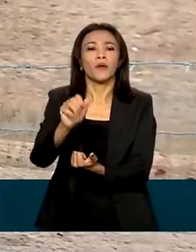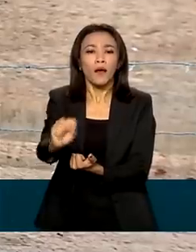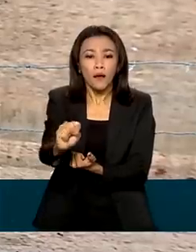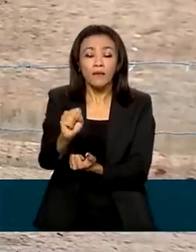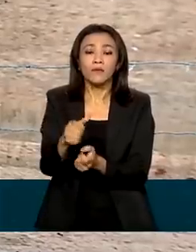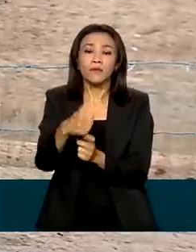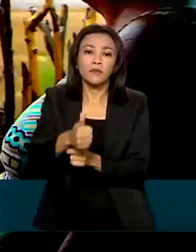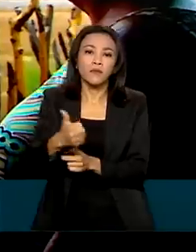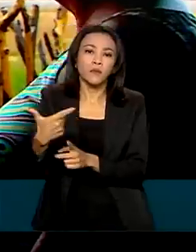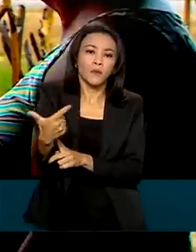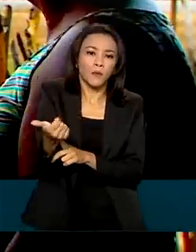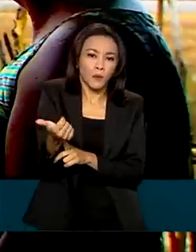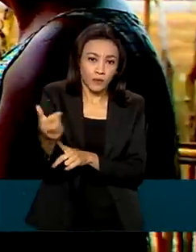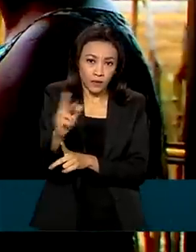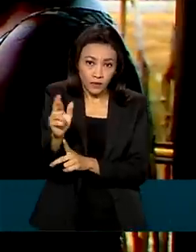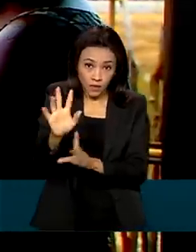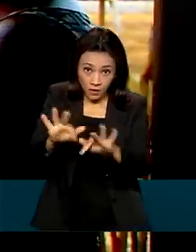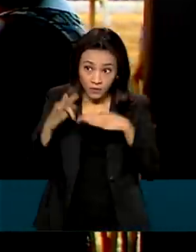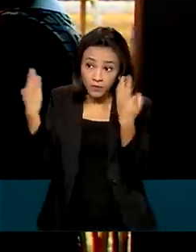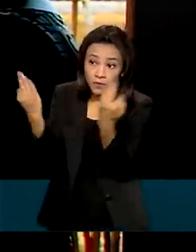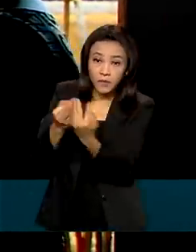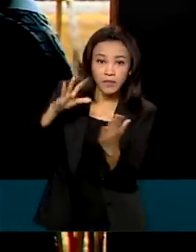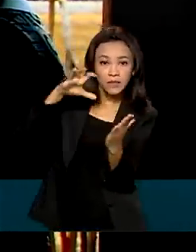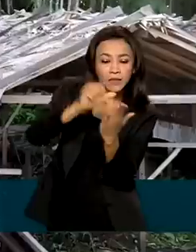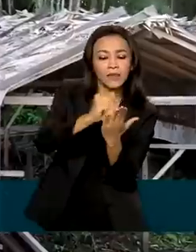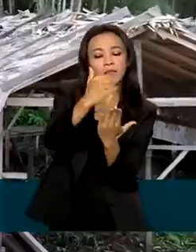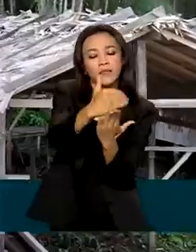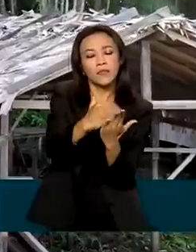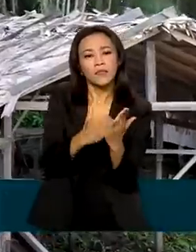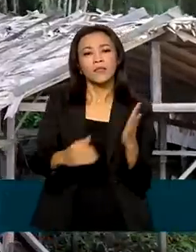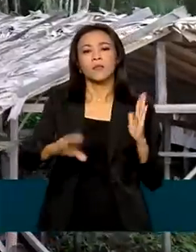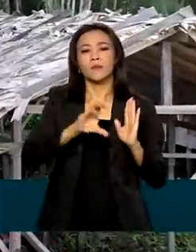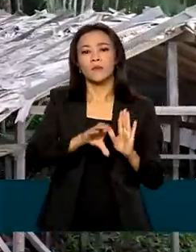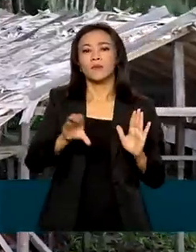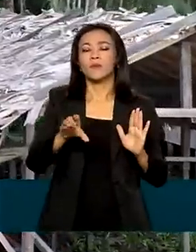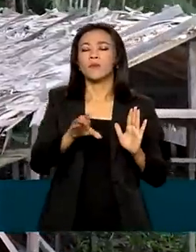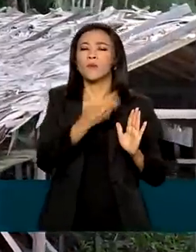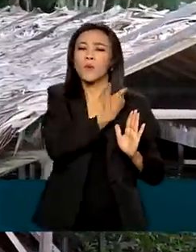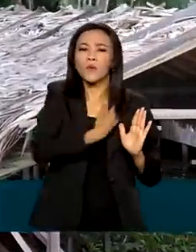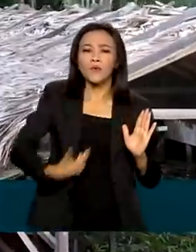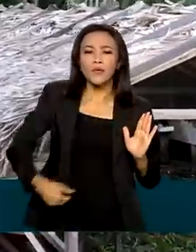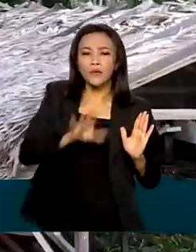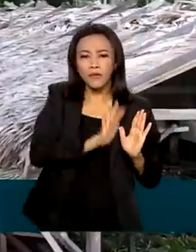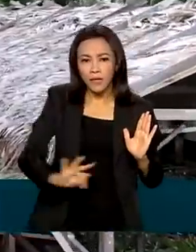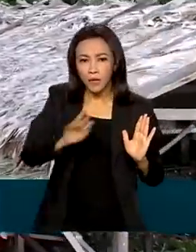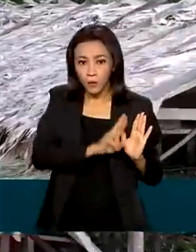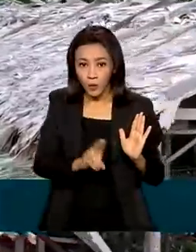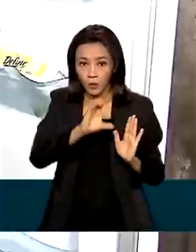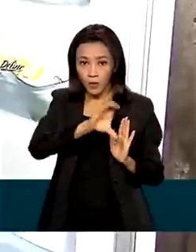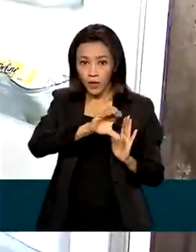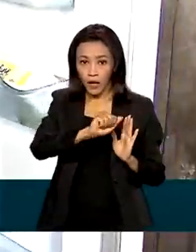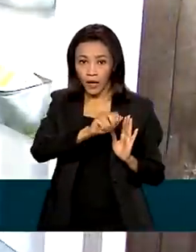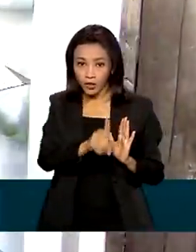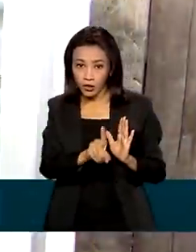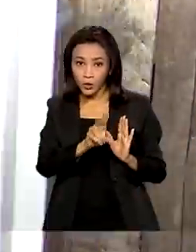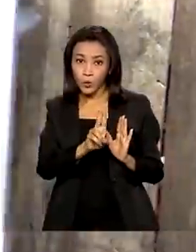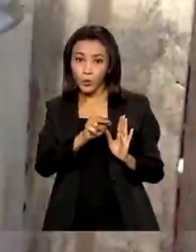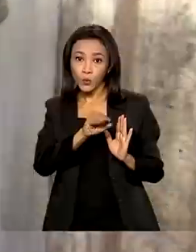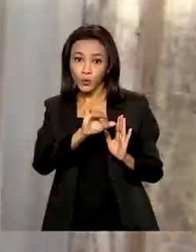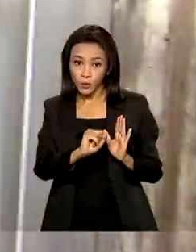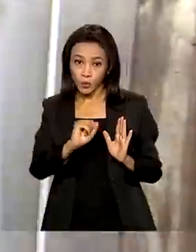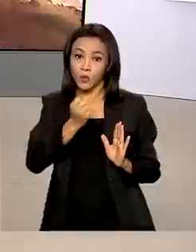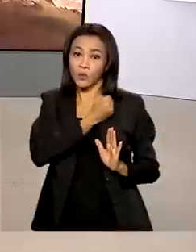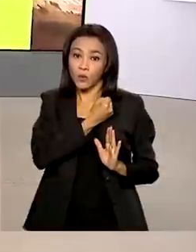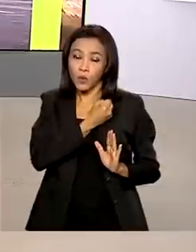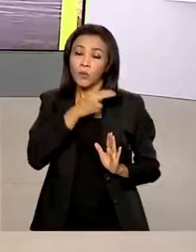as famílias inscritas no cadastro único para programas sociais do governo federal o CAD único também com Nis